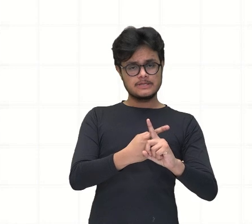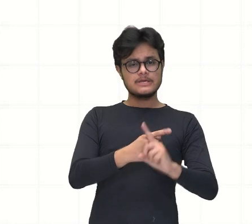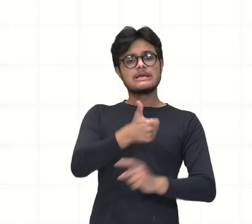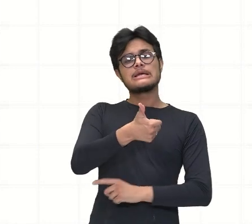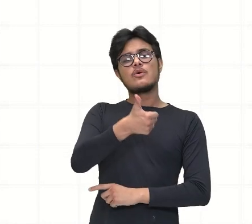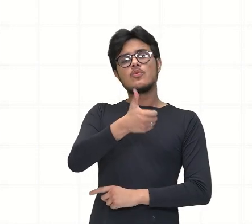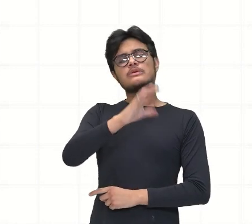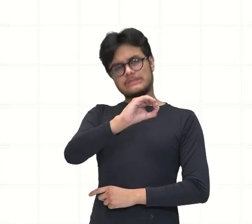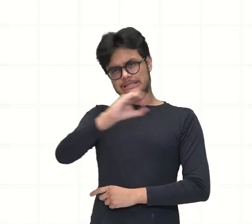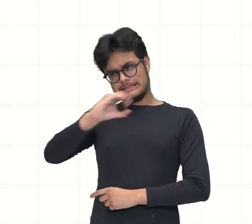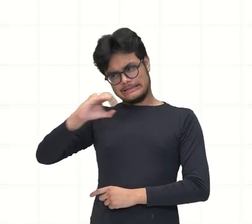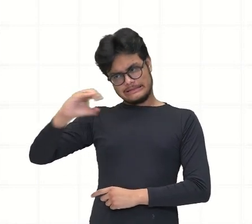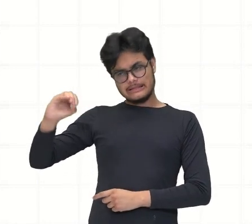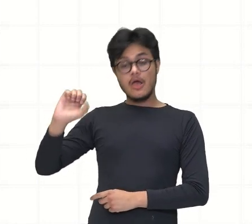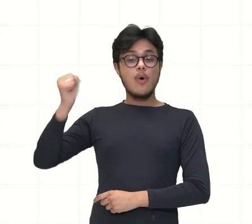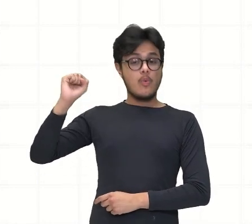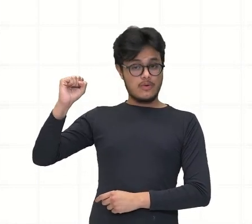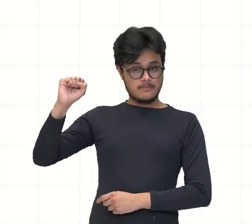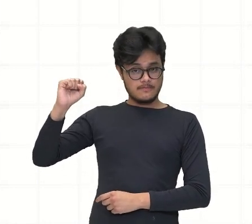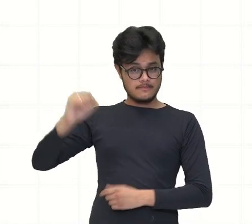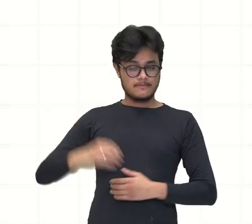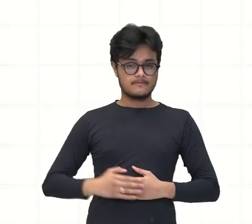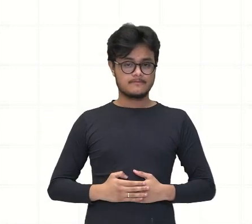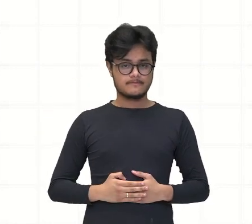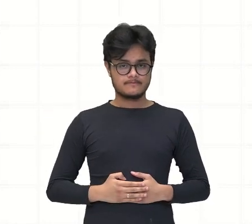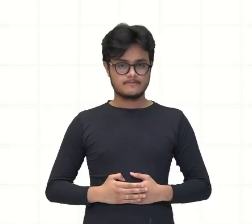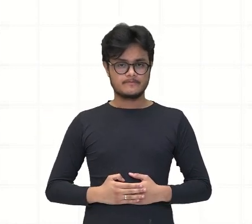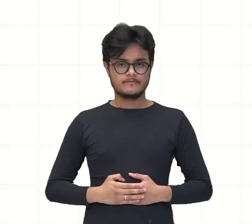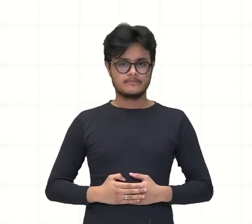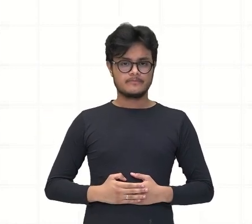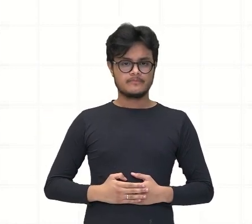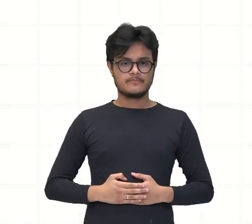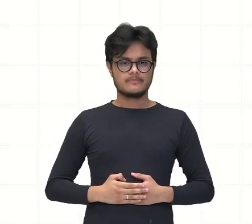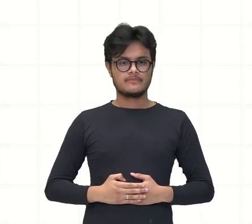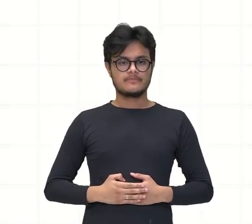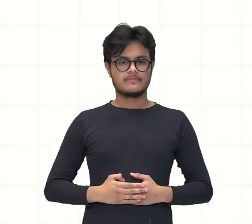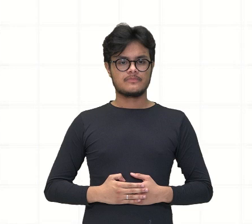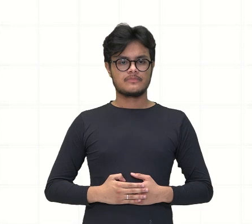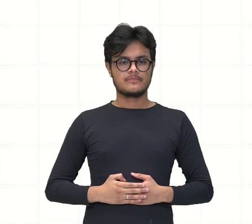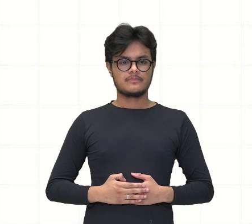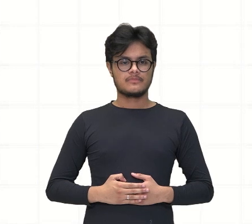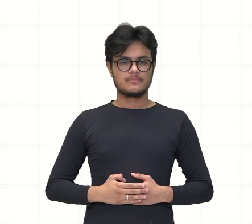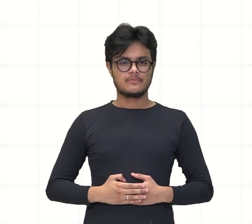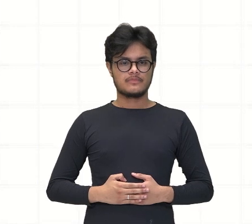todo, tá bom? Que nesse caso aqui seria 100